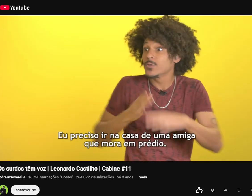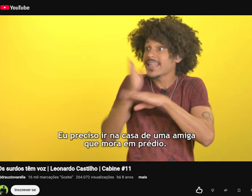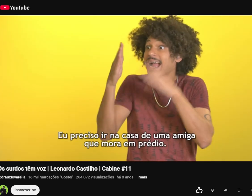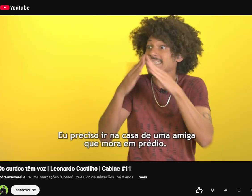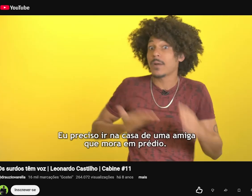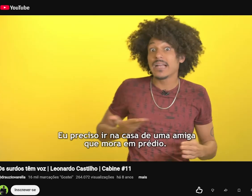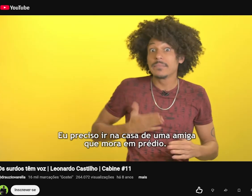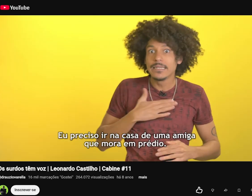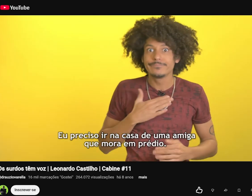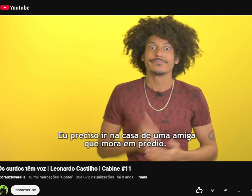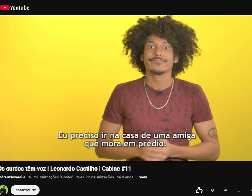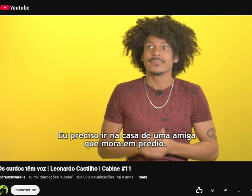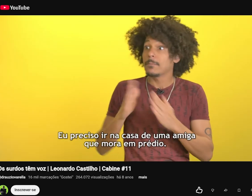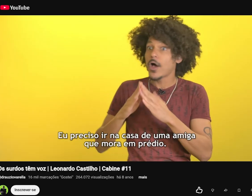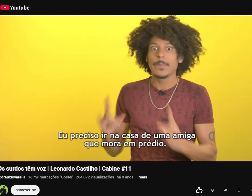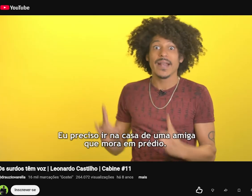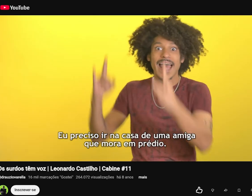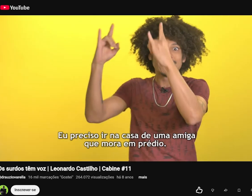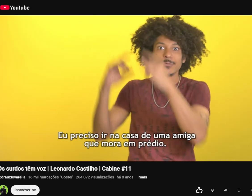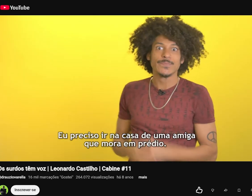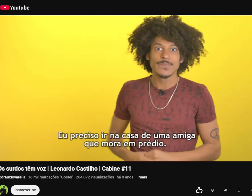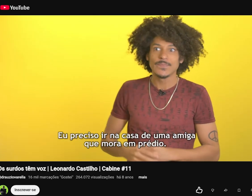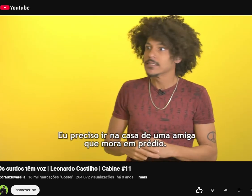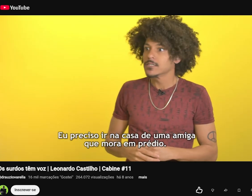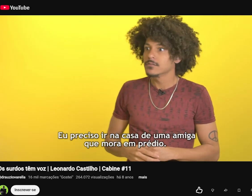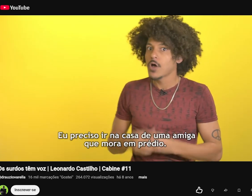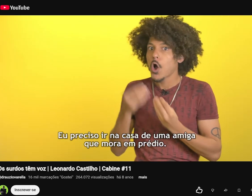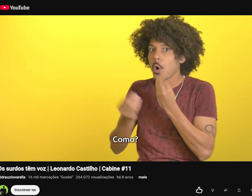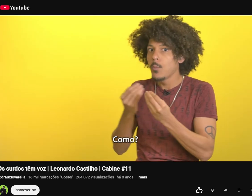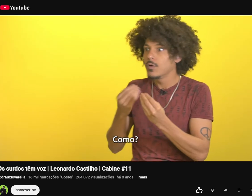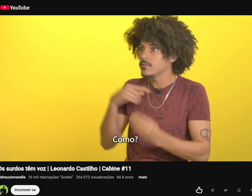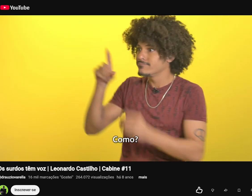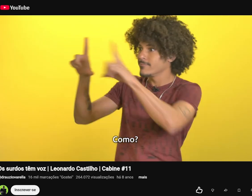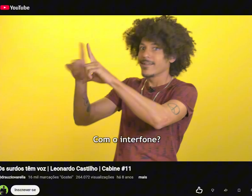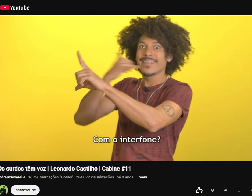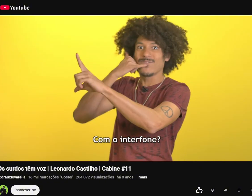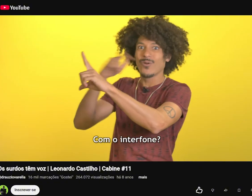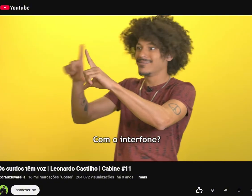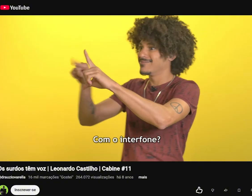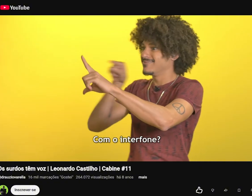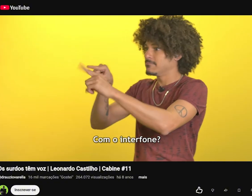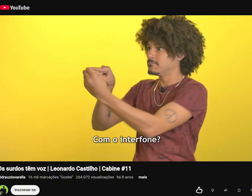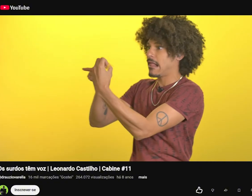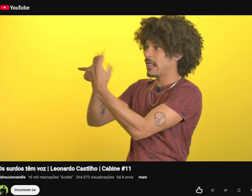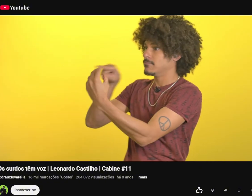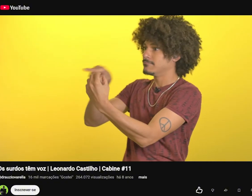Eu preciso ir na casa de uma amiga minha. Mora no prédio. Como? Interfone.